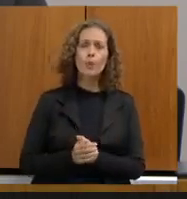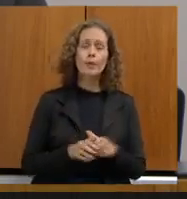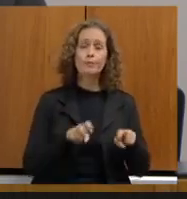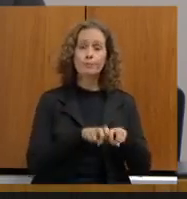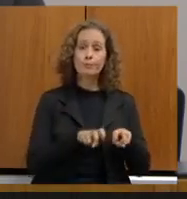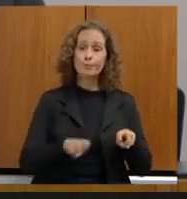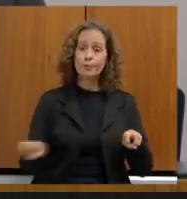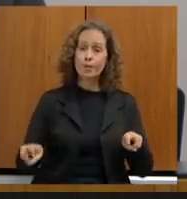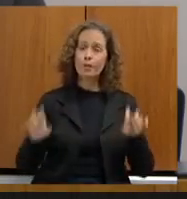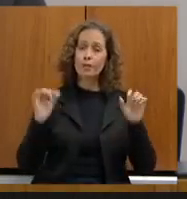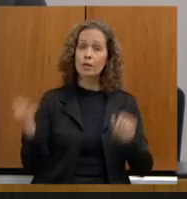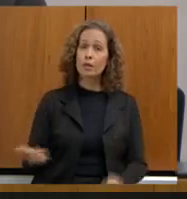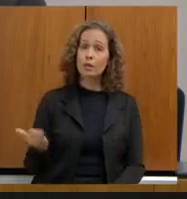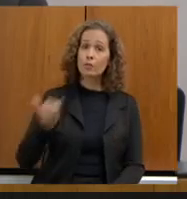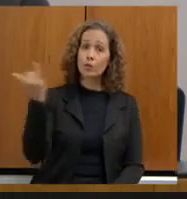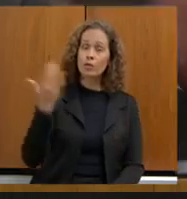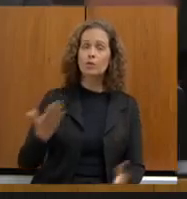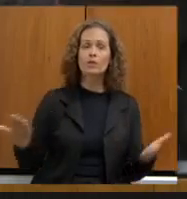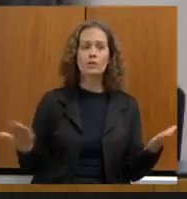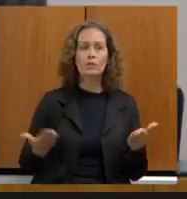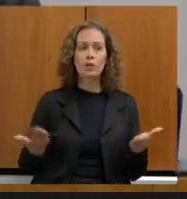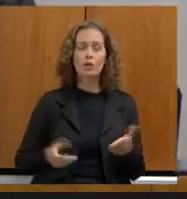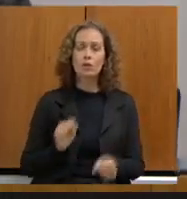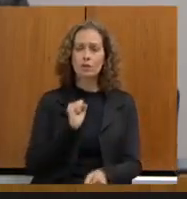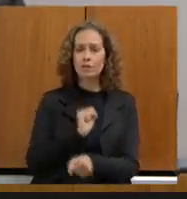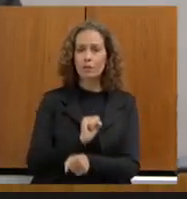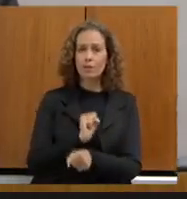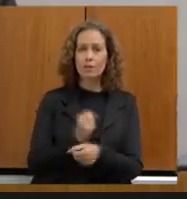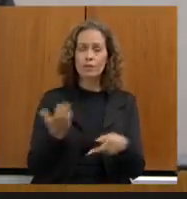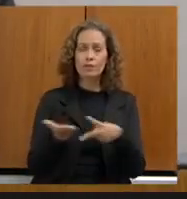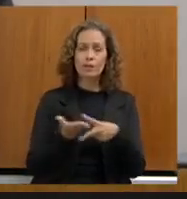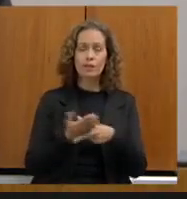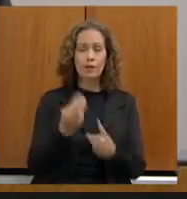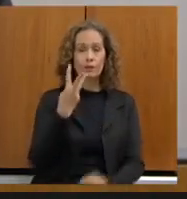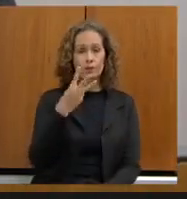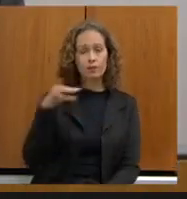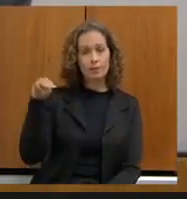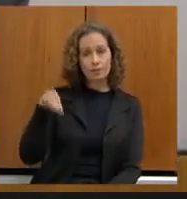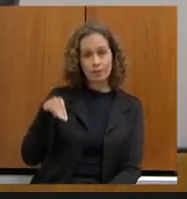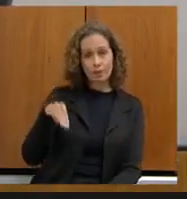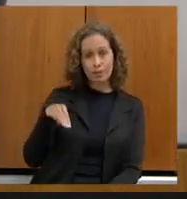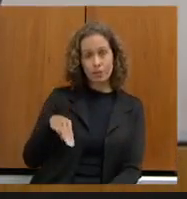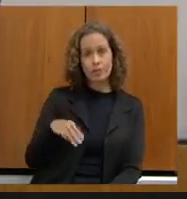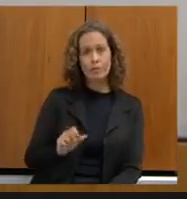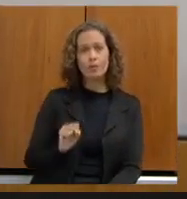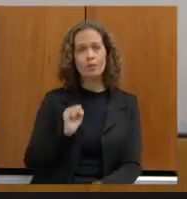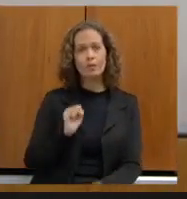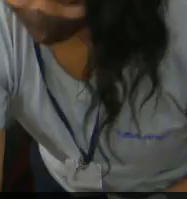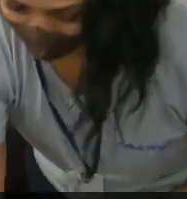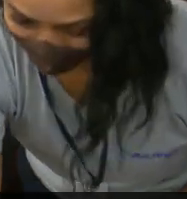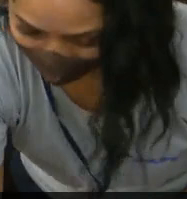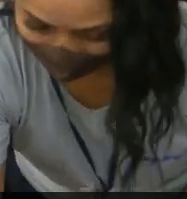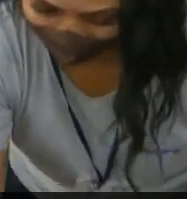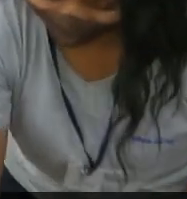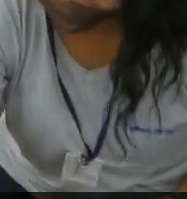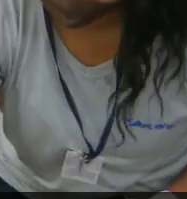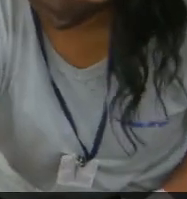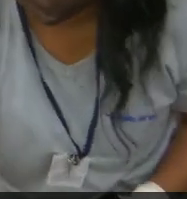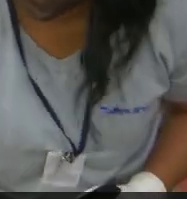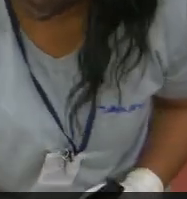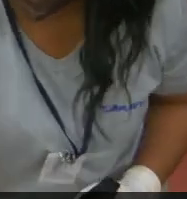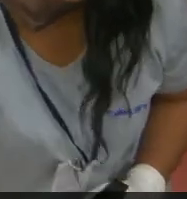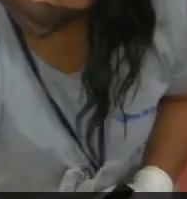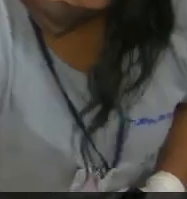mesa da presidência suspende os trabalhos para por três minutos para que possa proceder a um